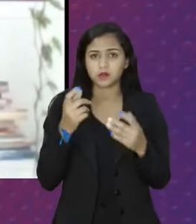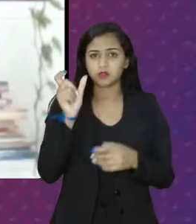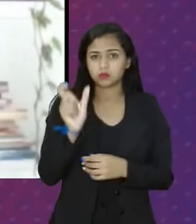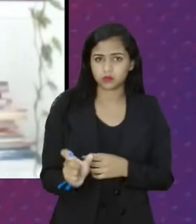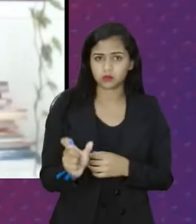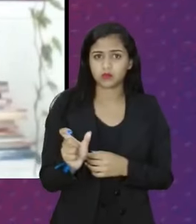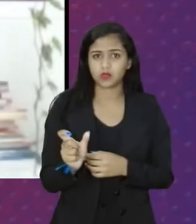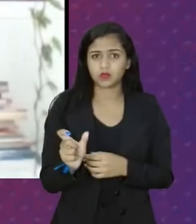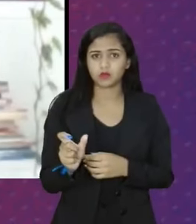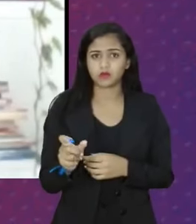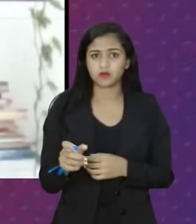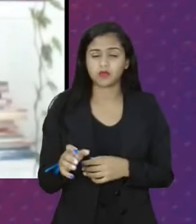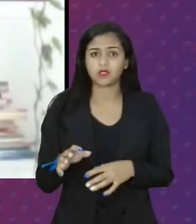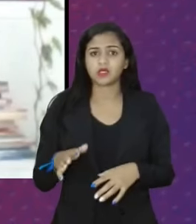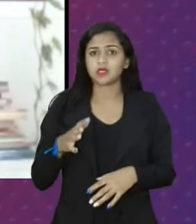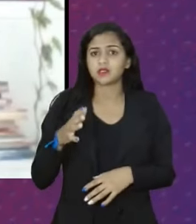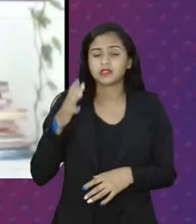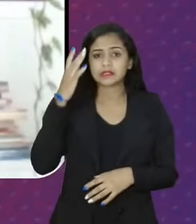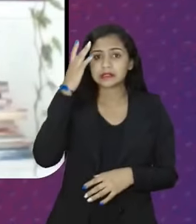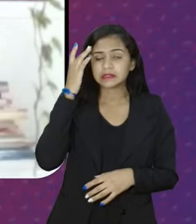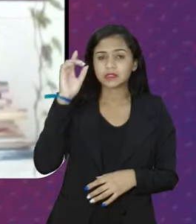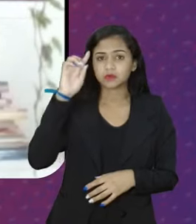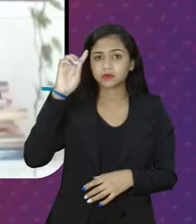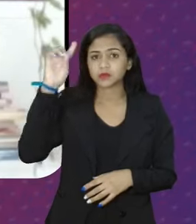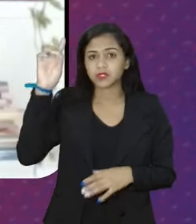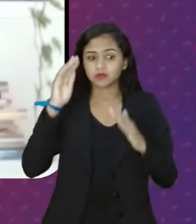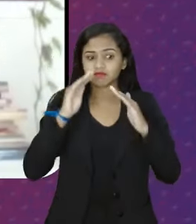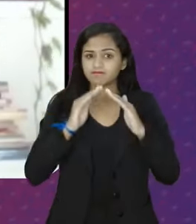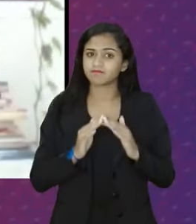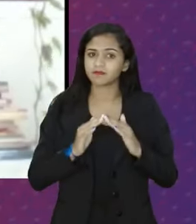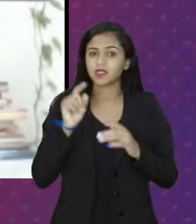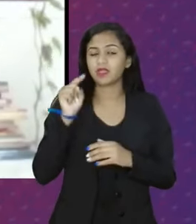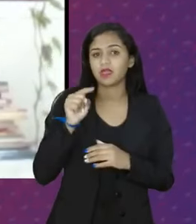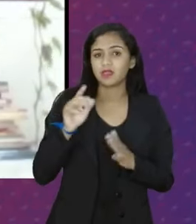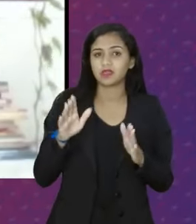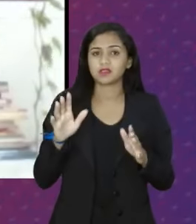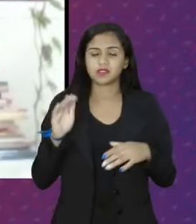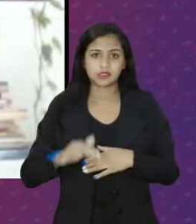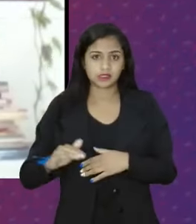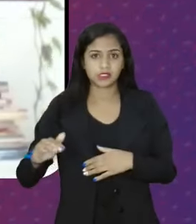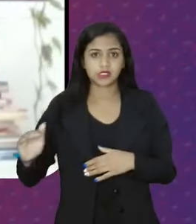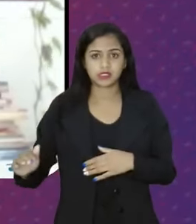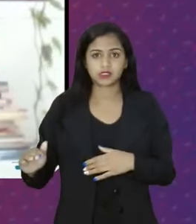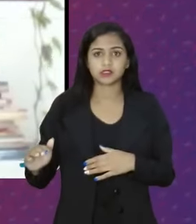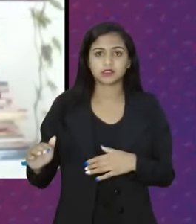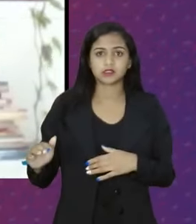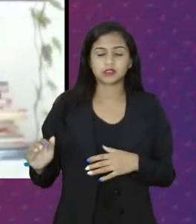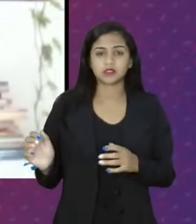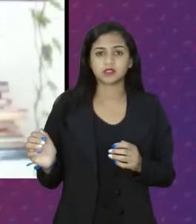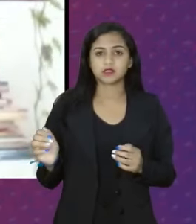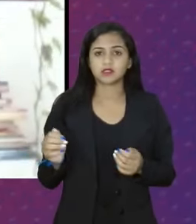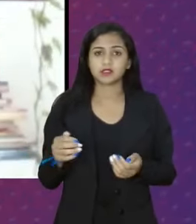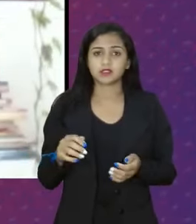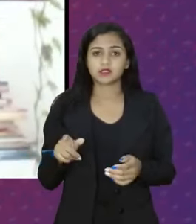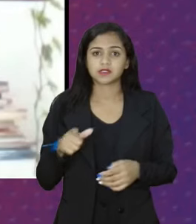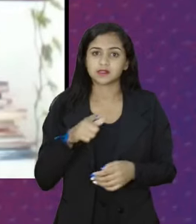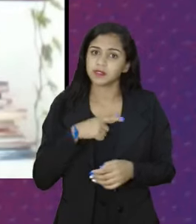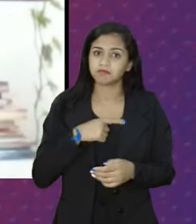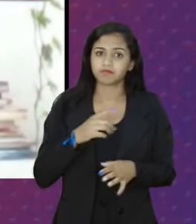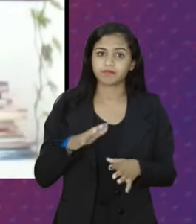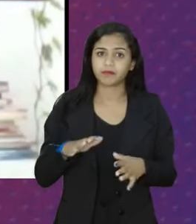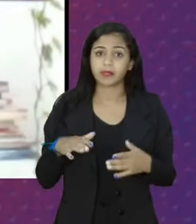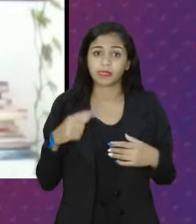Sabe Deus em que condições de domicílio essas crianças estavam e estão. Nós